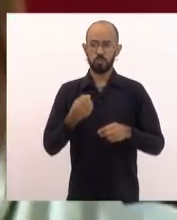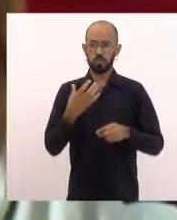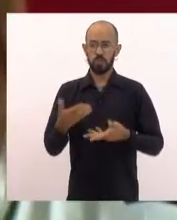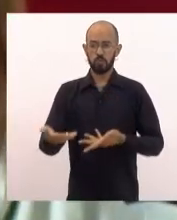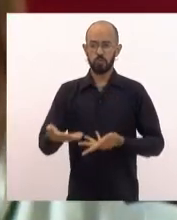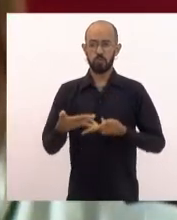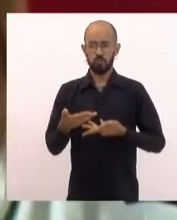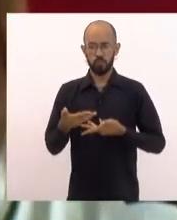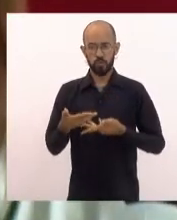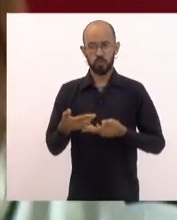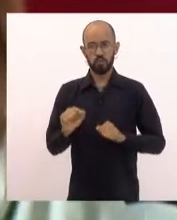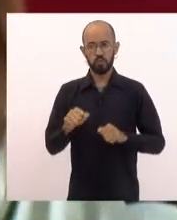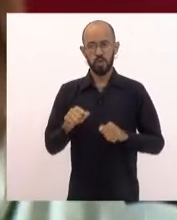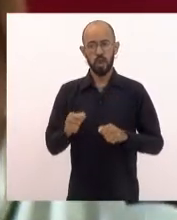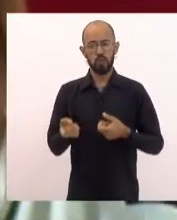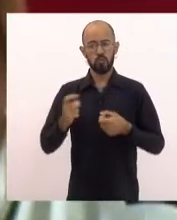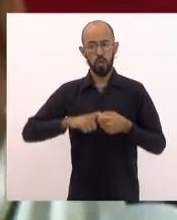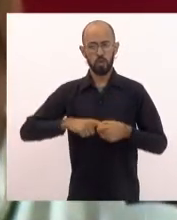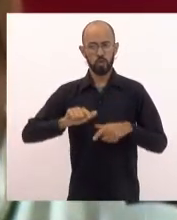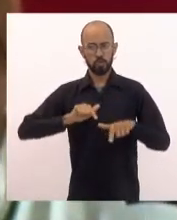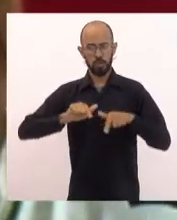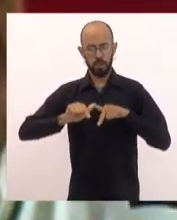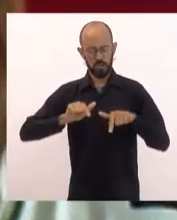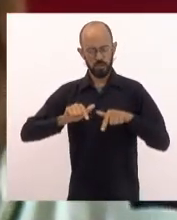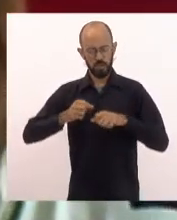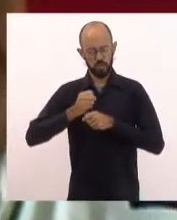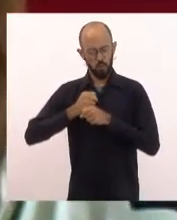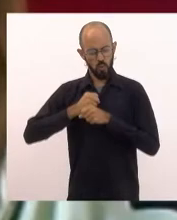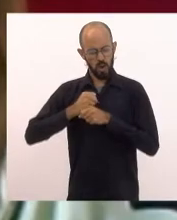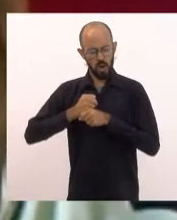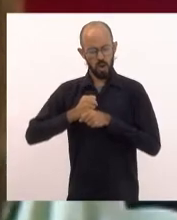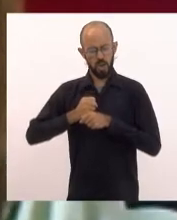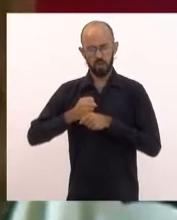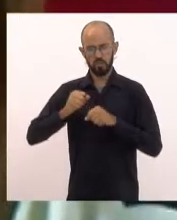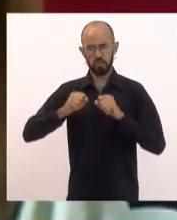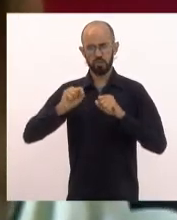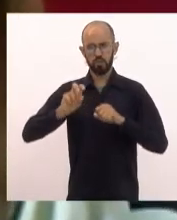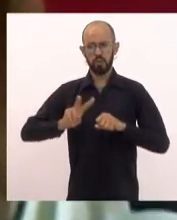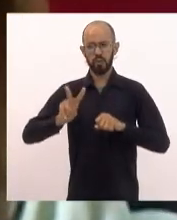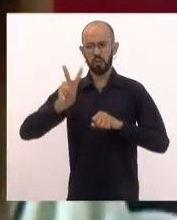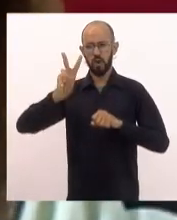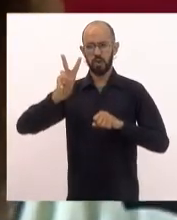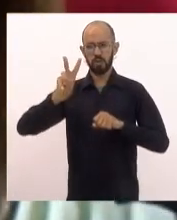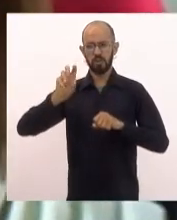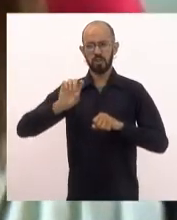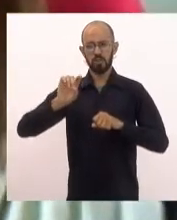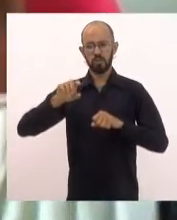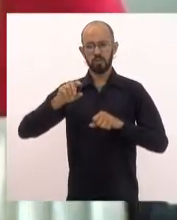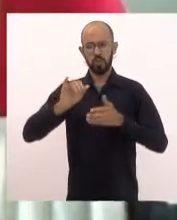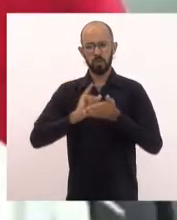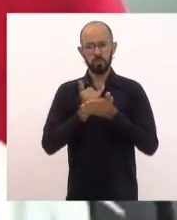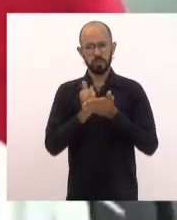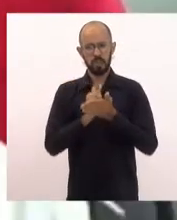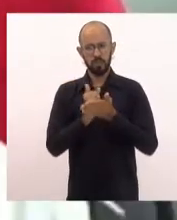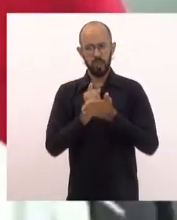nosso retorno ao trabalho, que seja um ano de bênçãos e de vitórias. É só me escrever no expediente final.